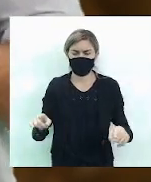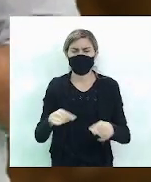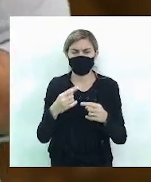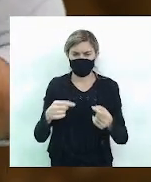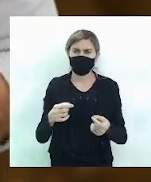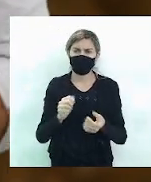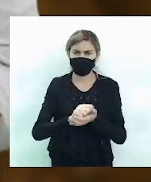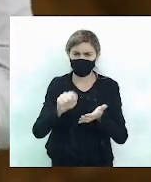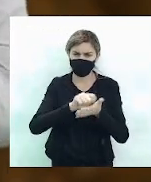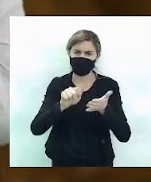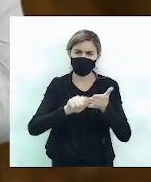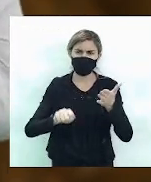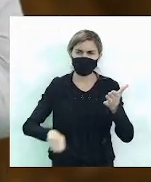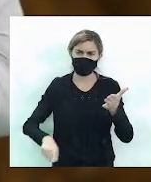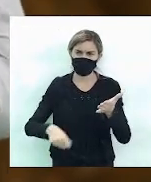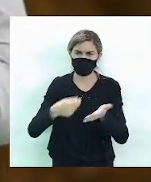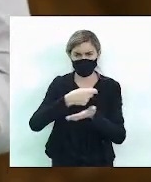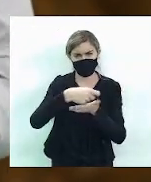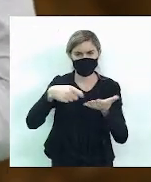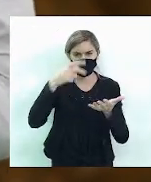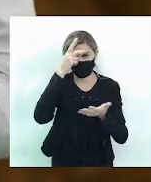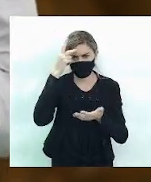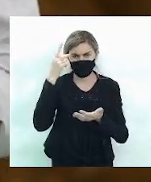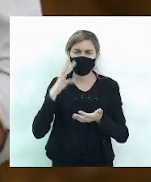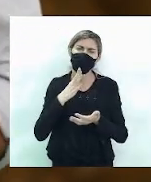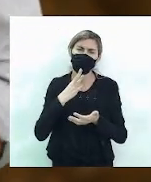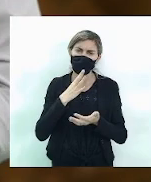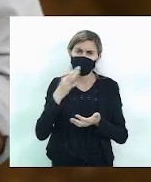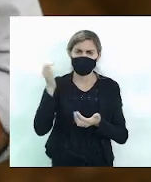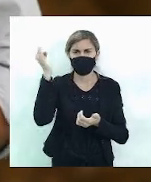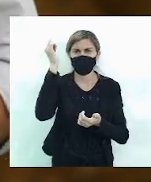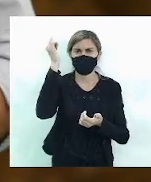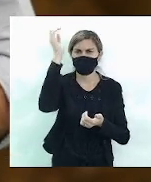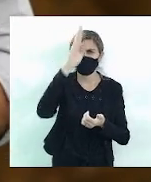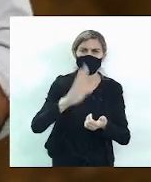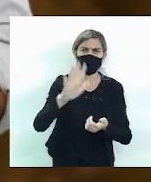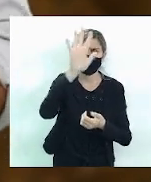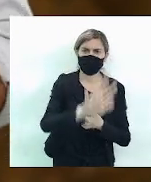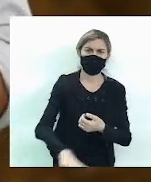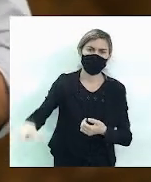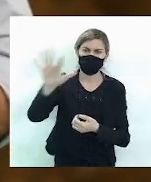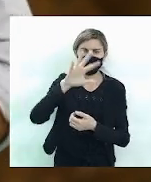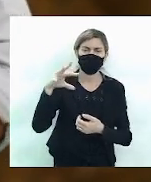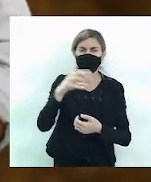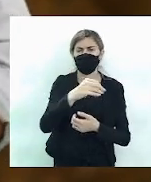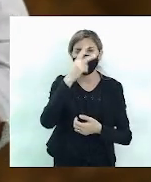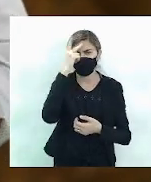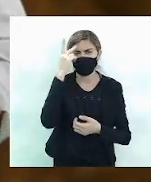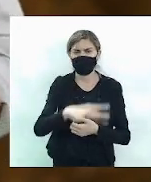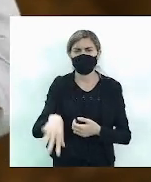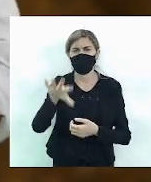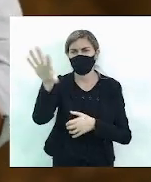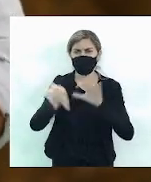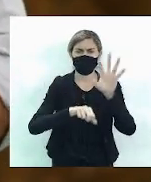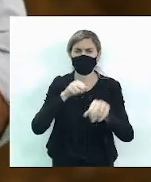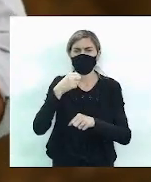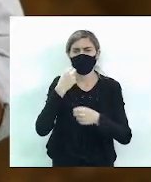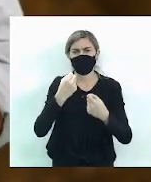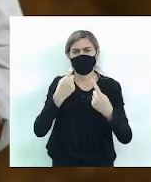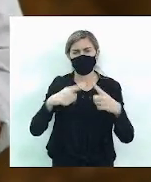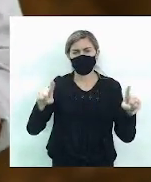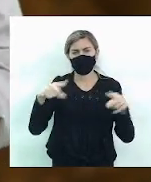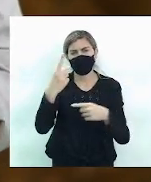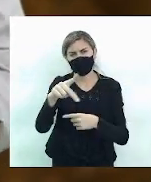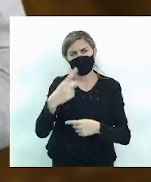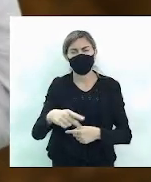né? Hoje é uma pessoa já conhecida no Brasil todo. Por quê? Por tantas pessoas que já pegaram músicas e